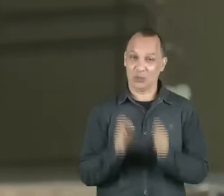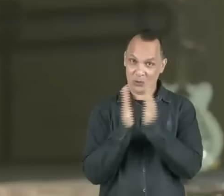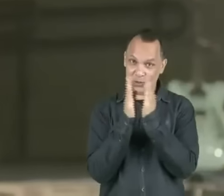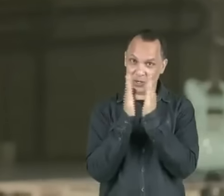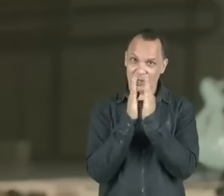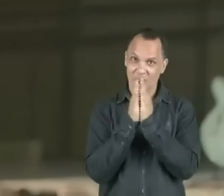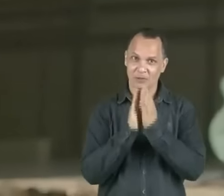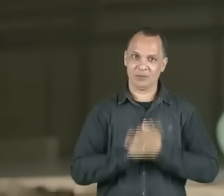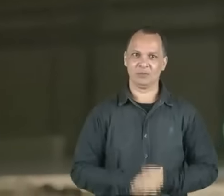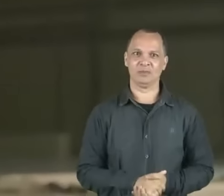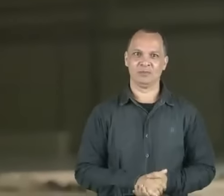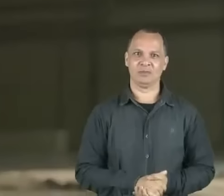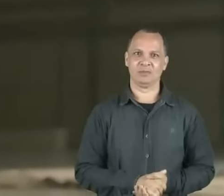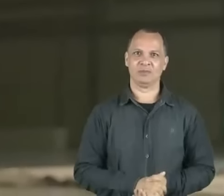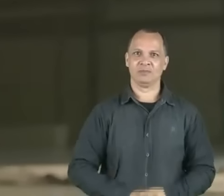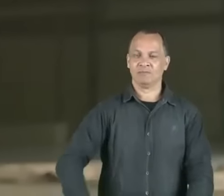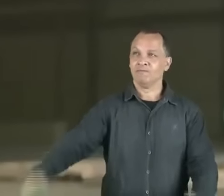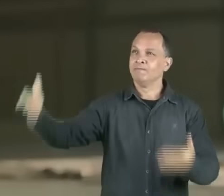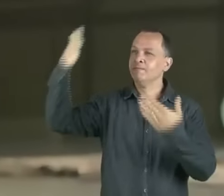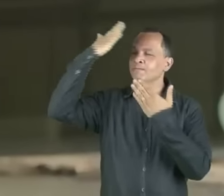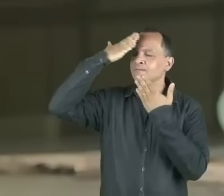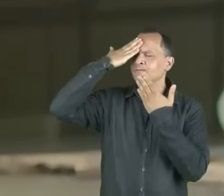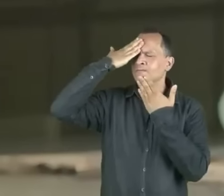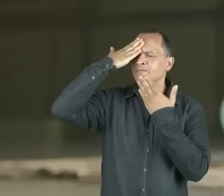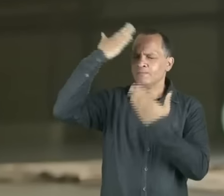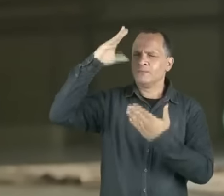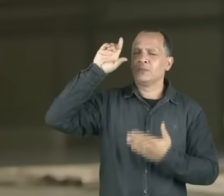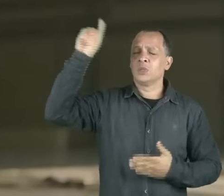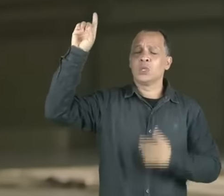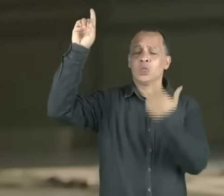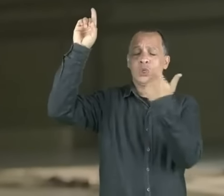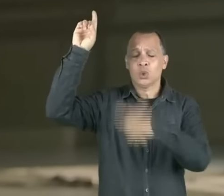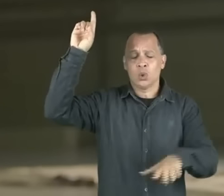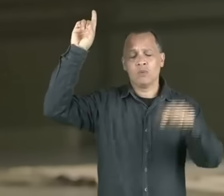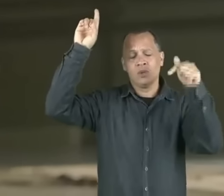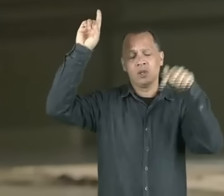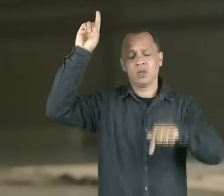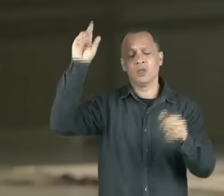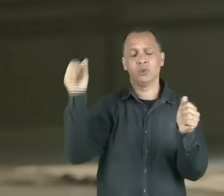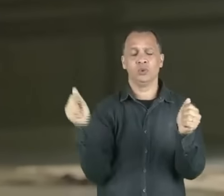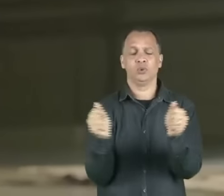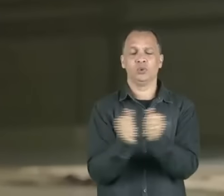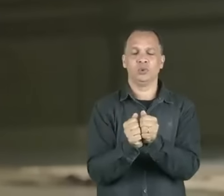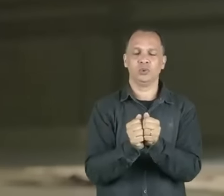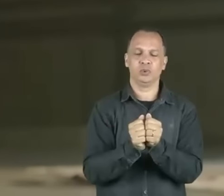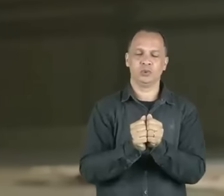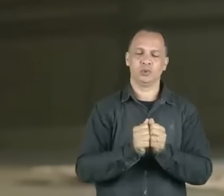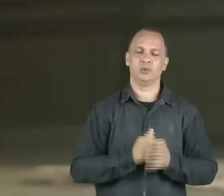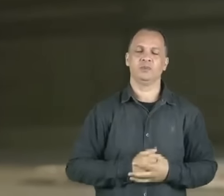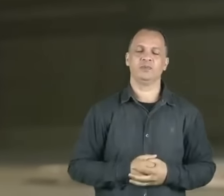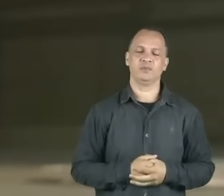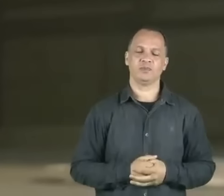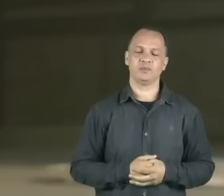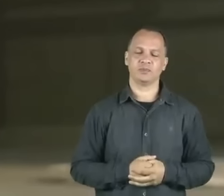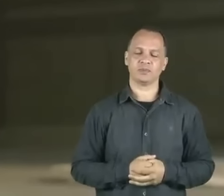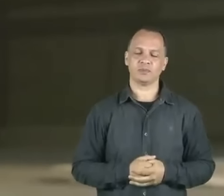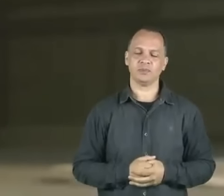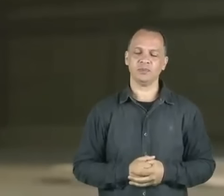orar Obrigado Senhor por estarmos juntos mais uma vez obrigado por estarmos